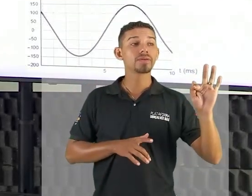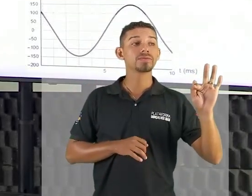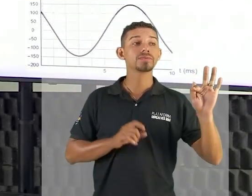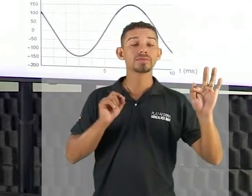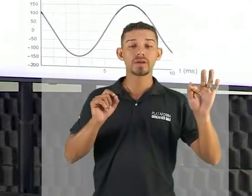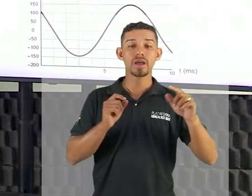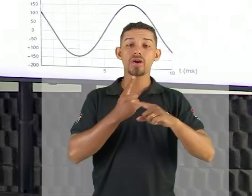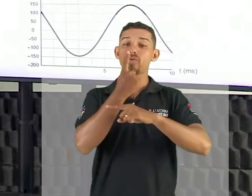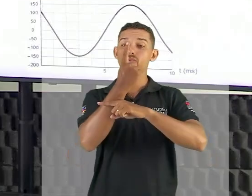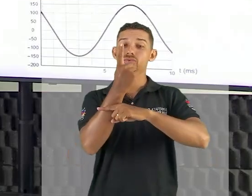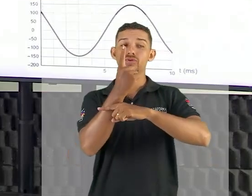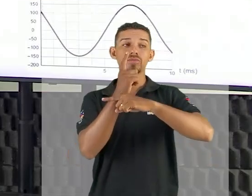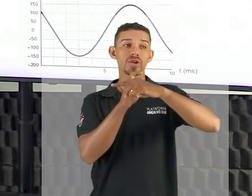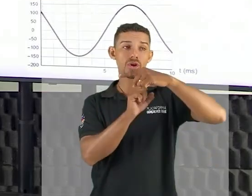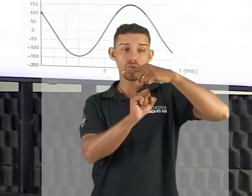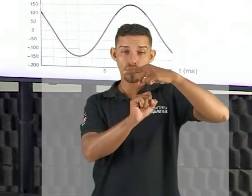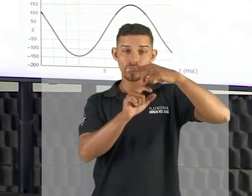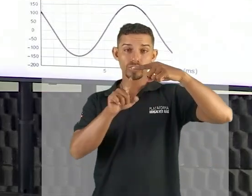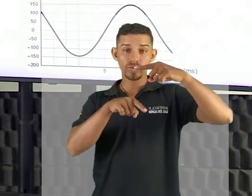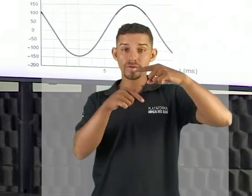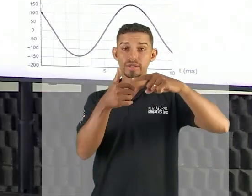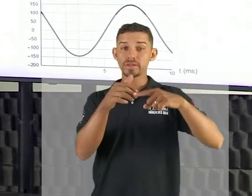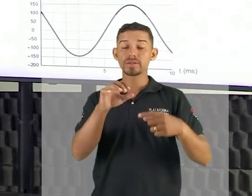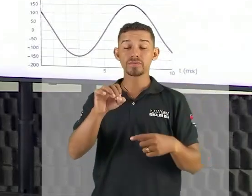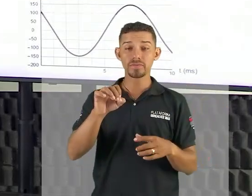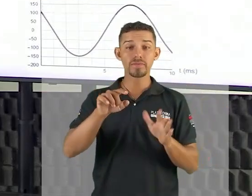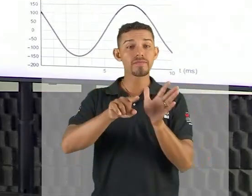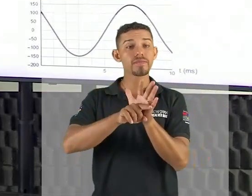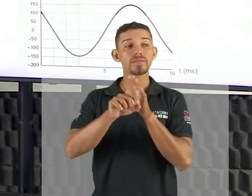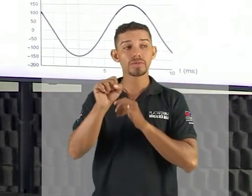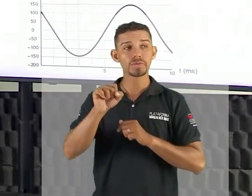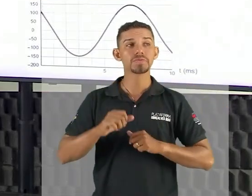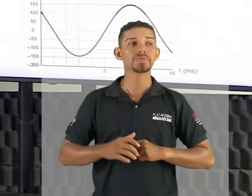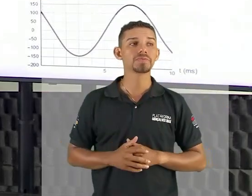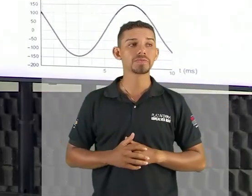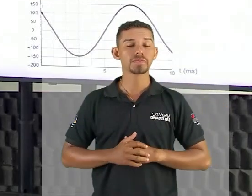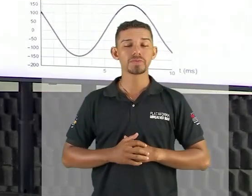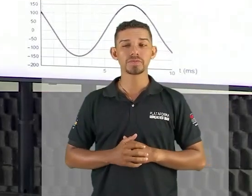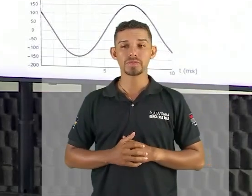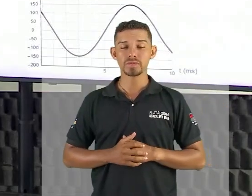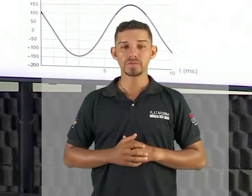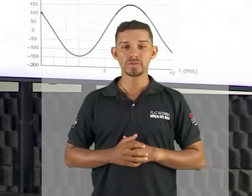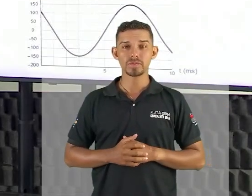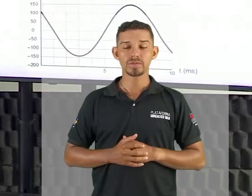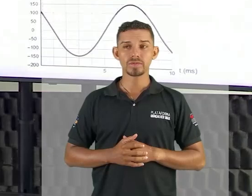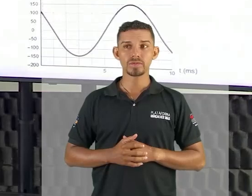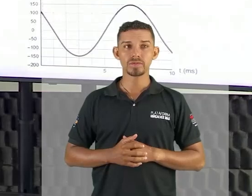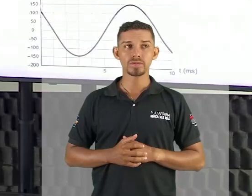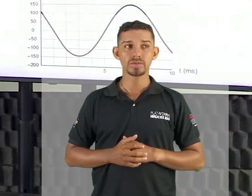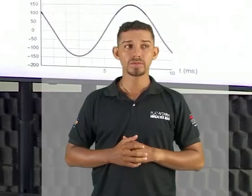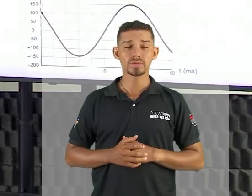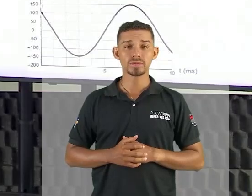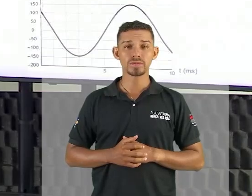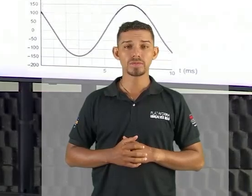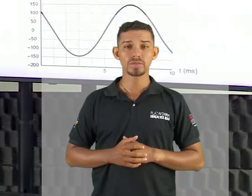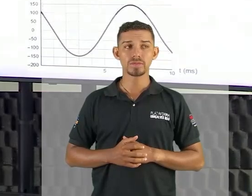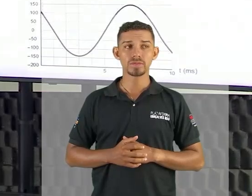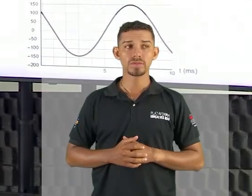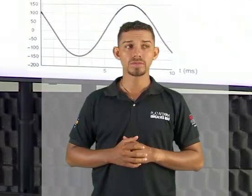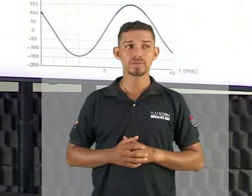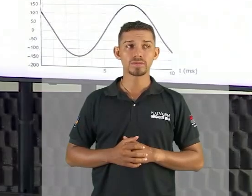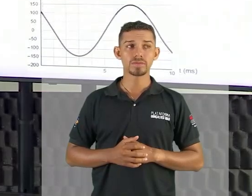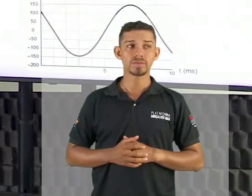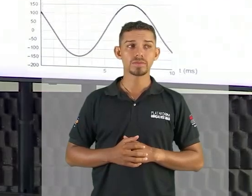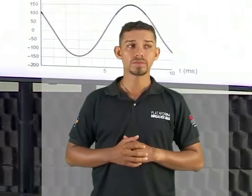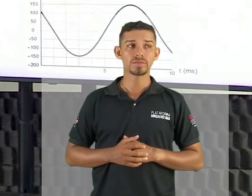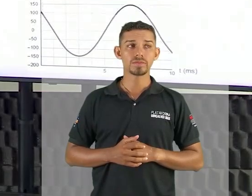ser 1 sobre esse valor aqui ó 8 x 10 elev a-3 esse